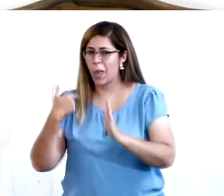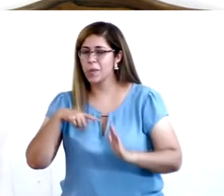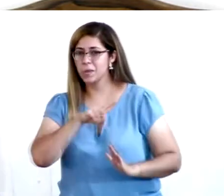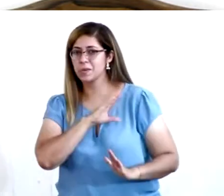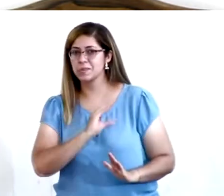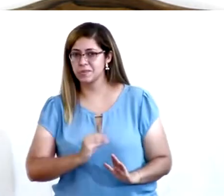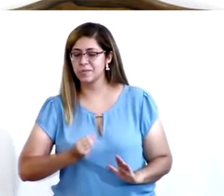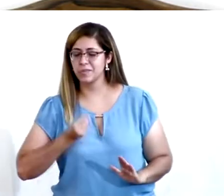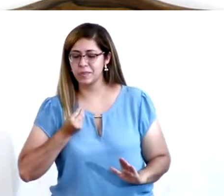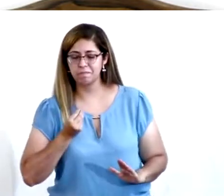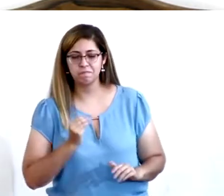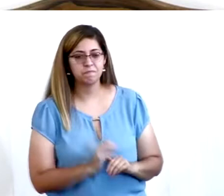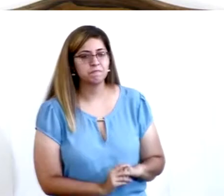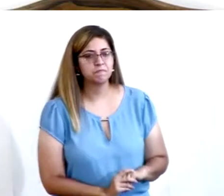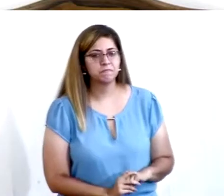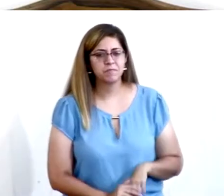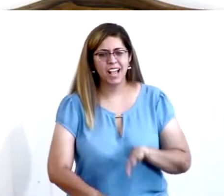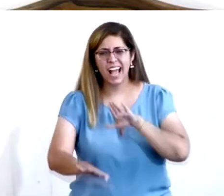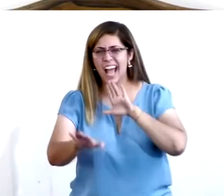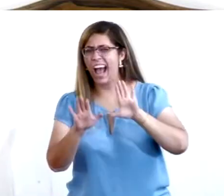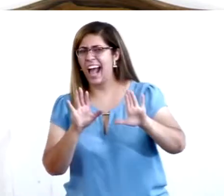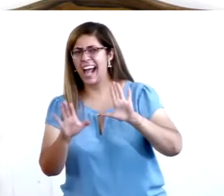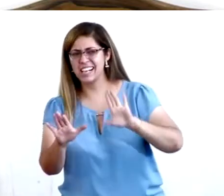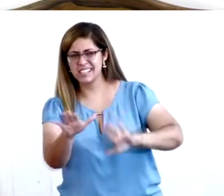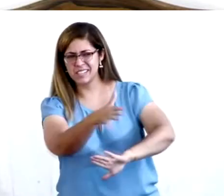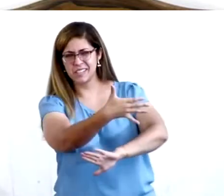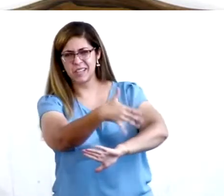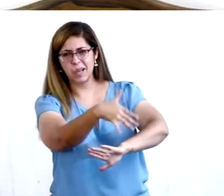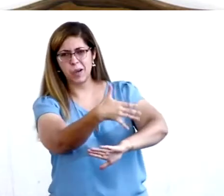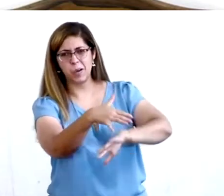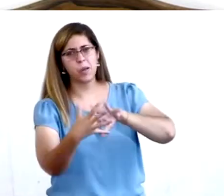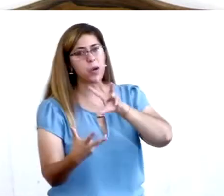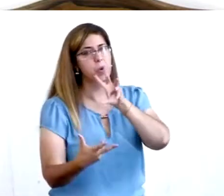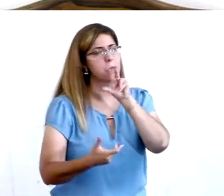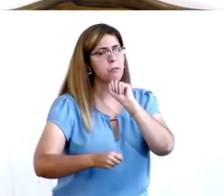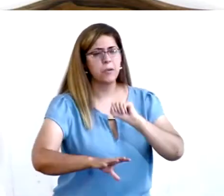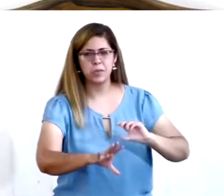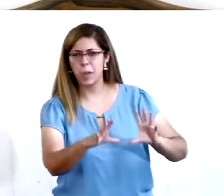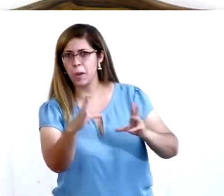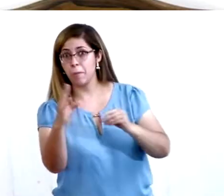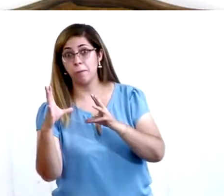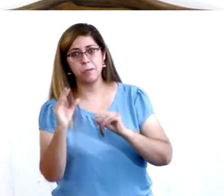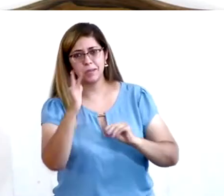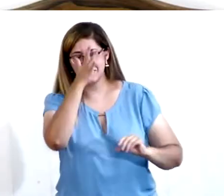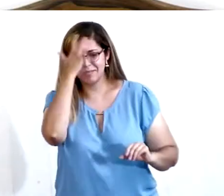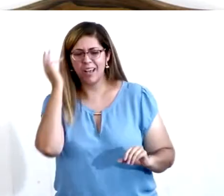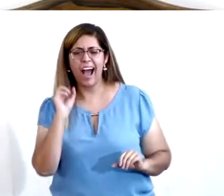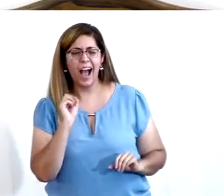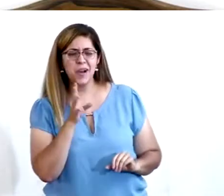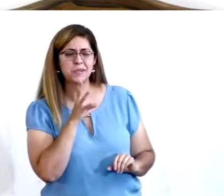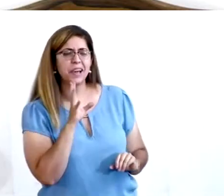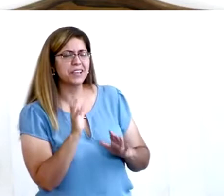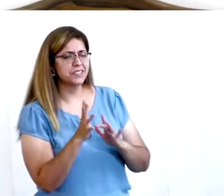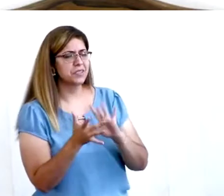meus irmãos, nós temos muitos simpatizantes do evangelho que vão para o inferno. Nós temos muitos